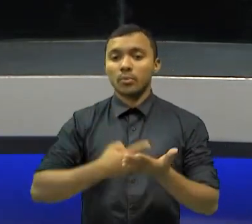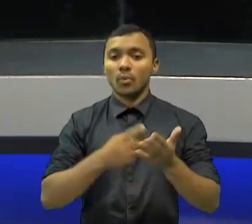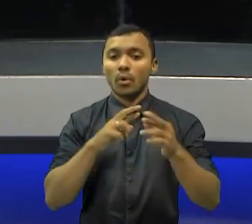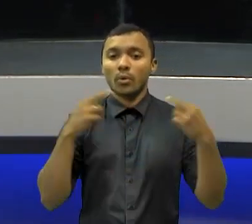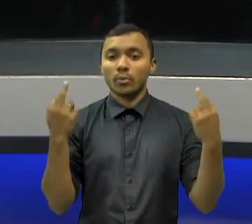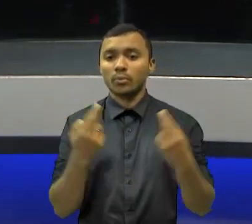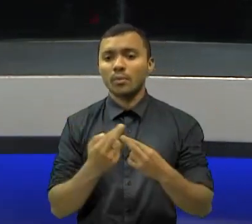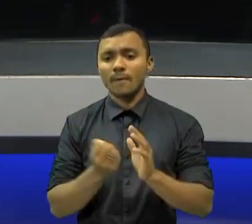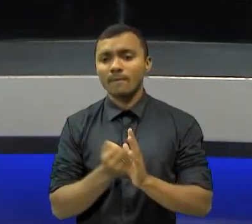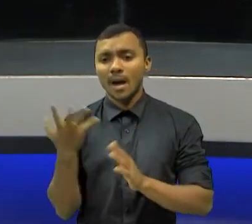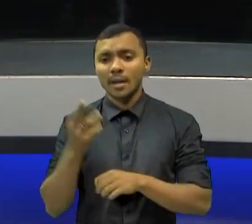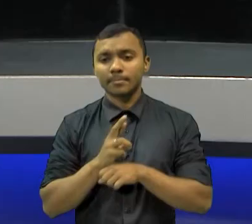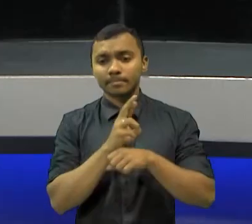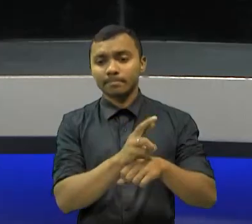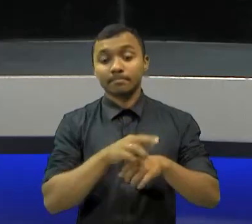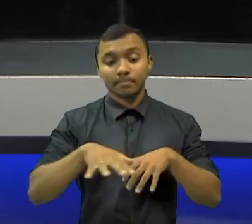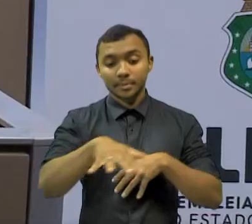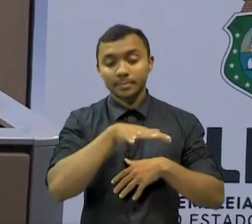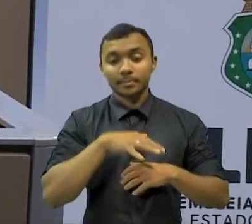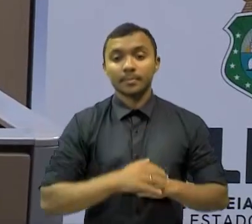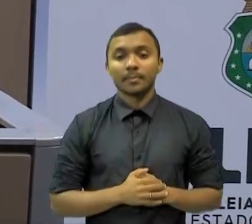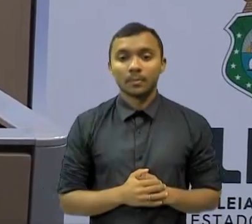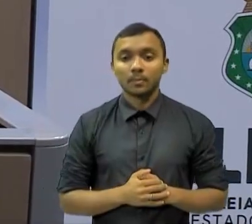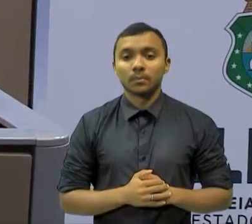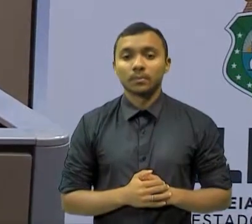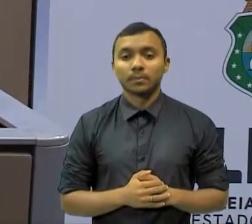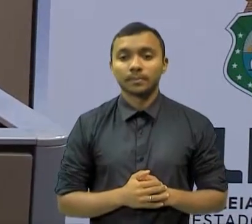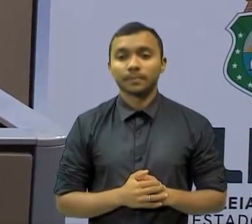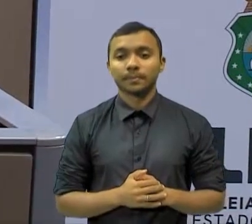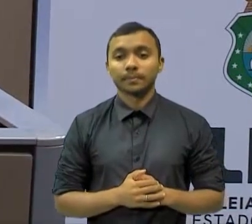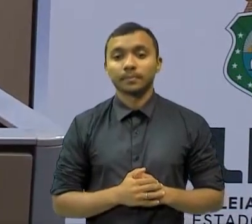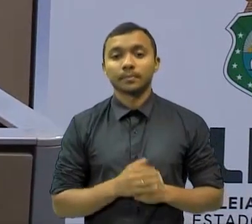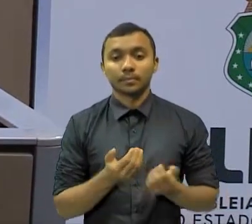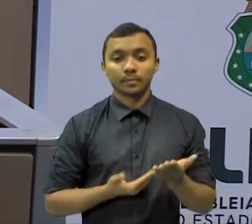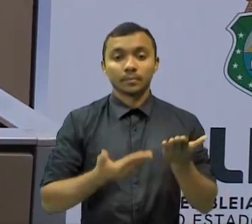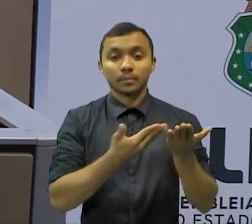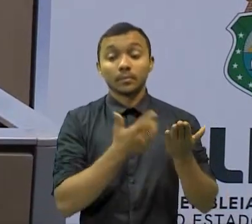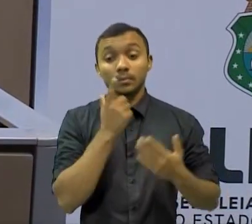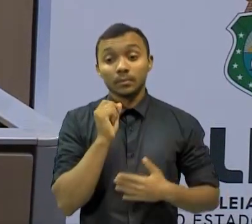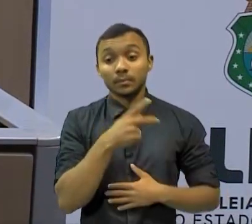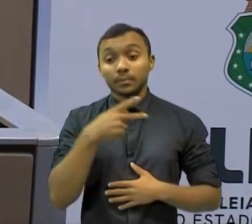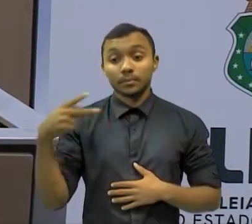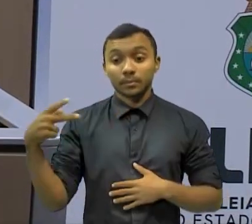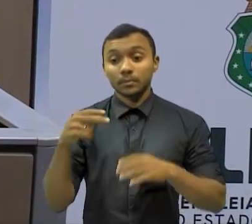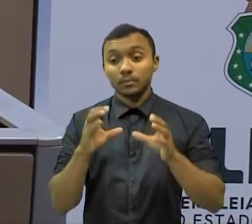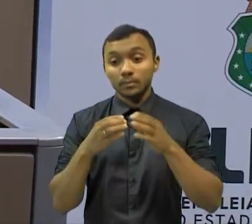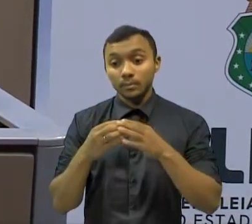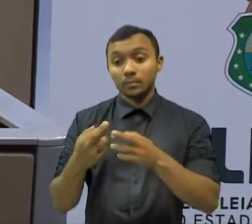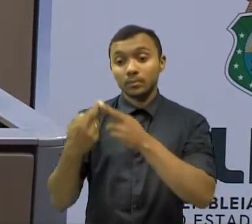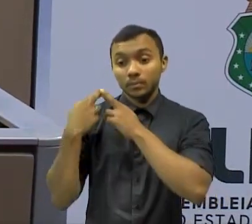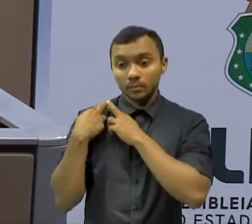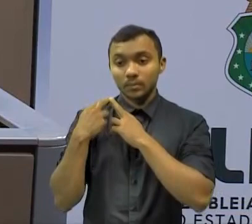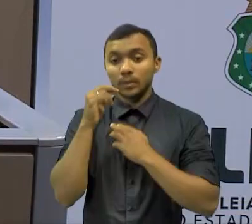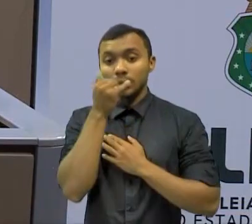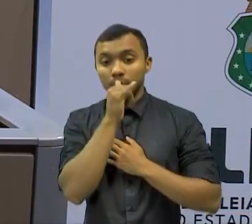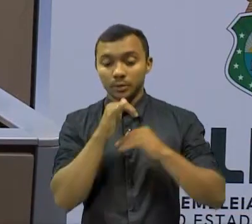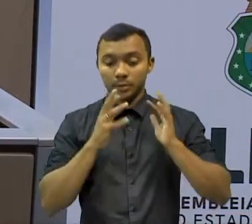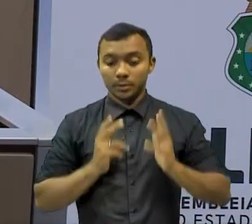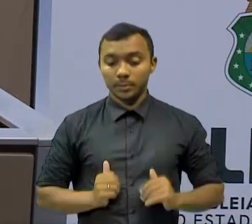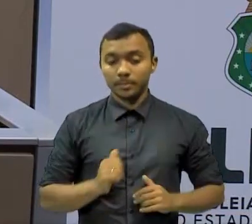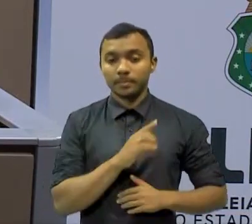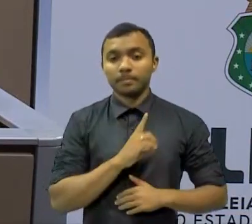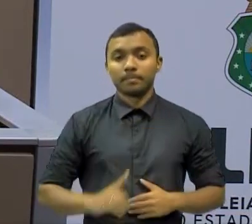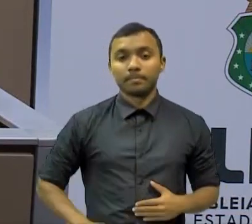diversos representantes do setor. Com requerimento do presidente da Frente Parlamentar das Energias Renováveis, deputado